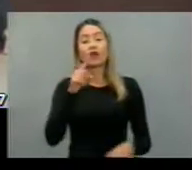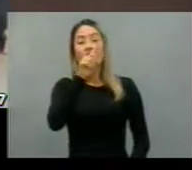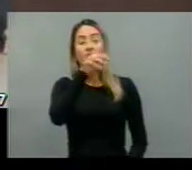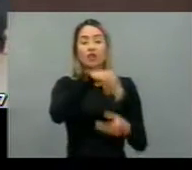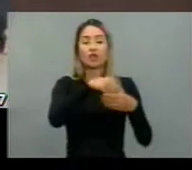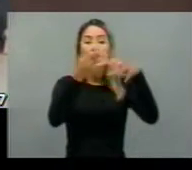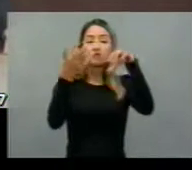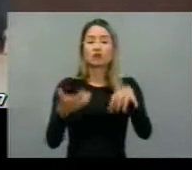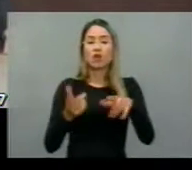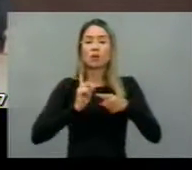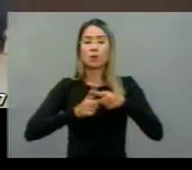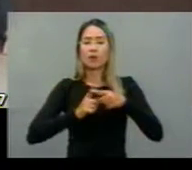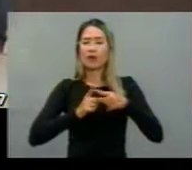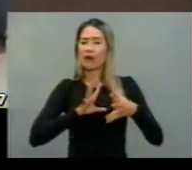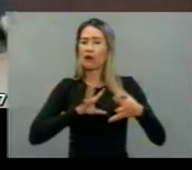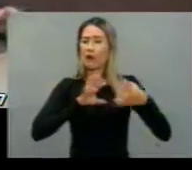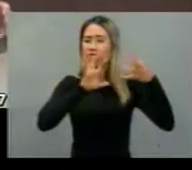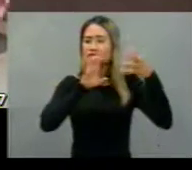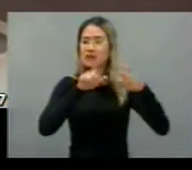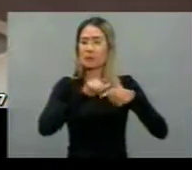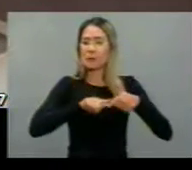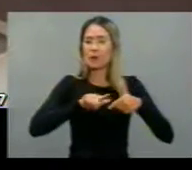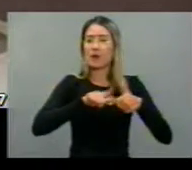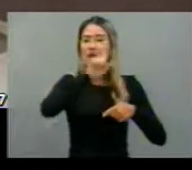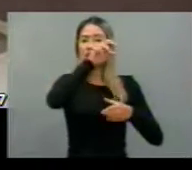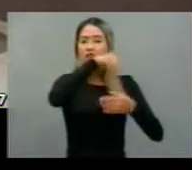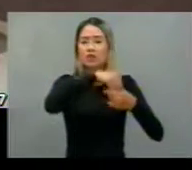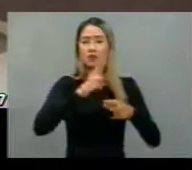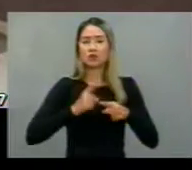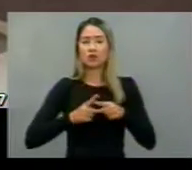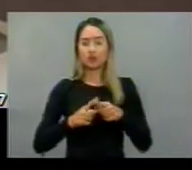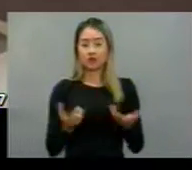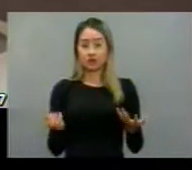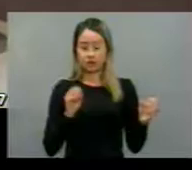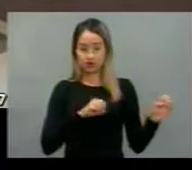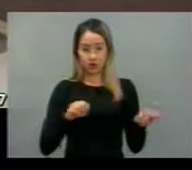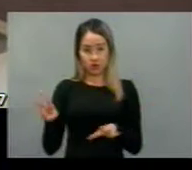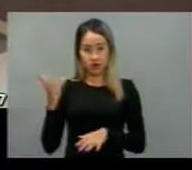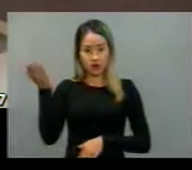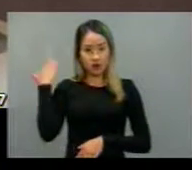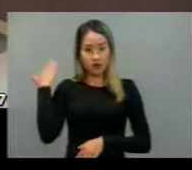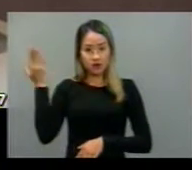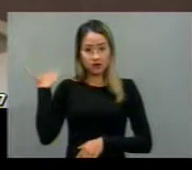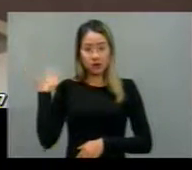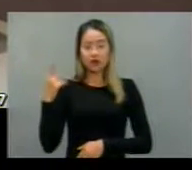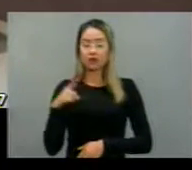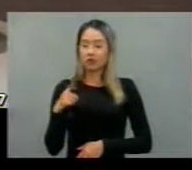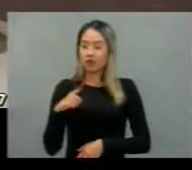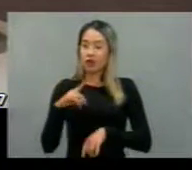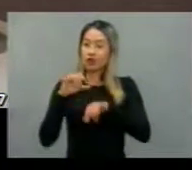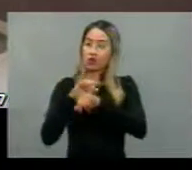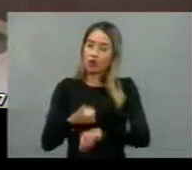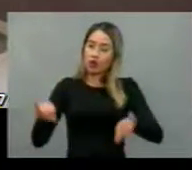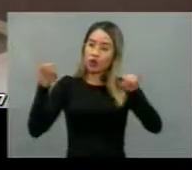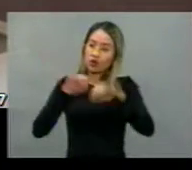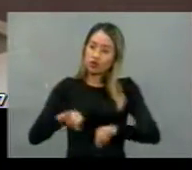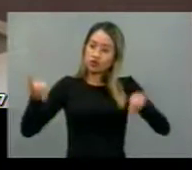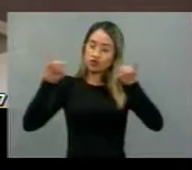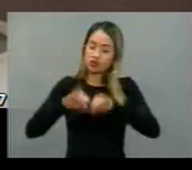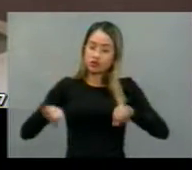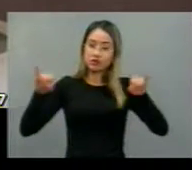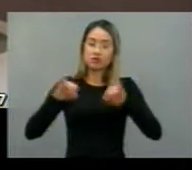Nacional? Tudo isso. Portanto, veja, a semana passada termina com uma operação que